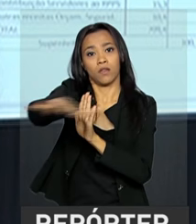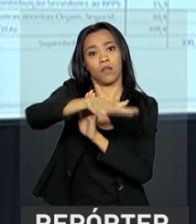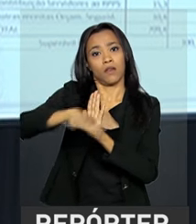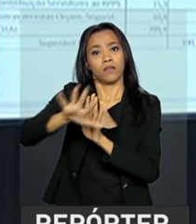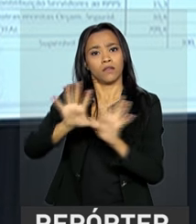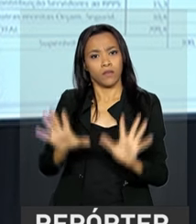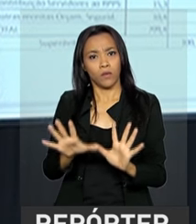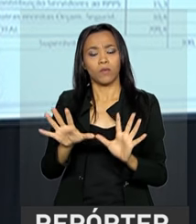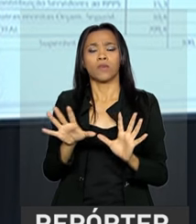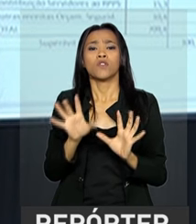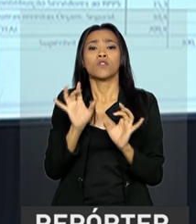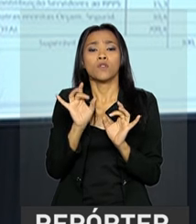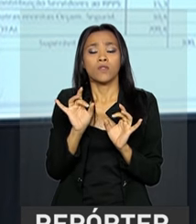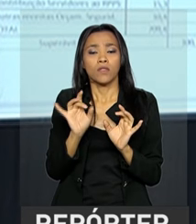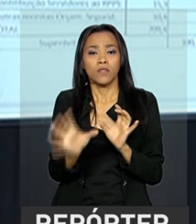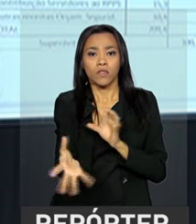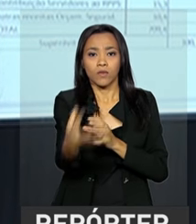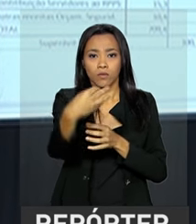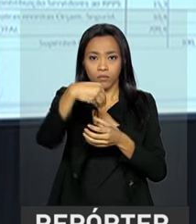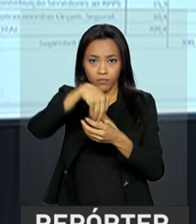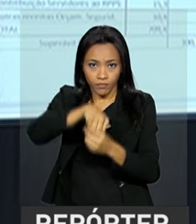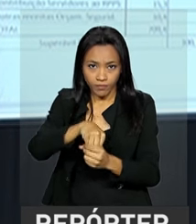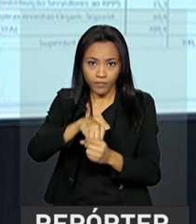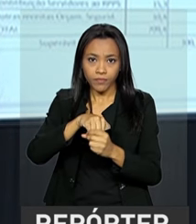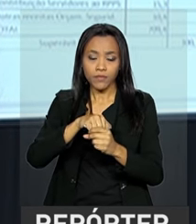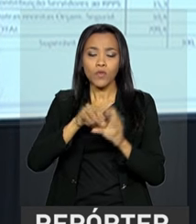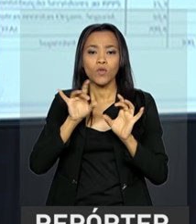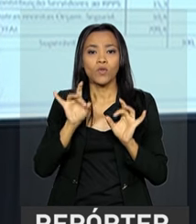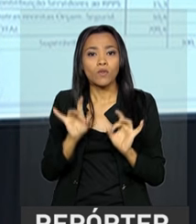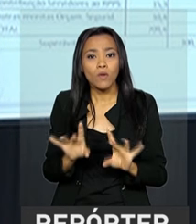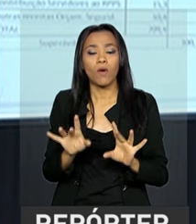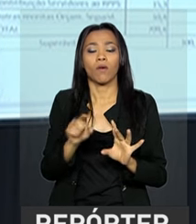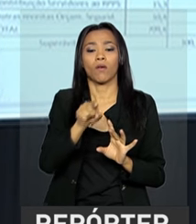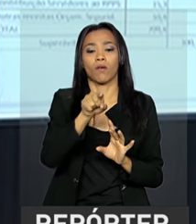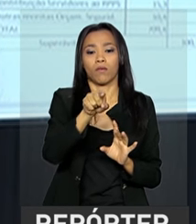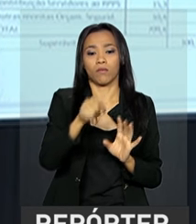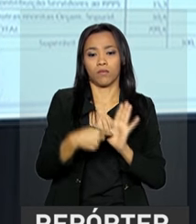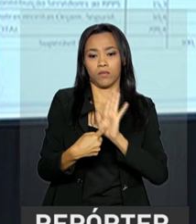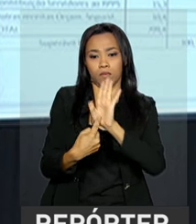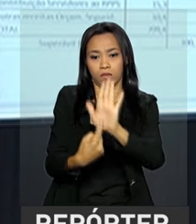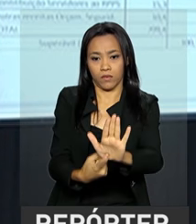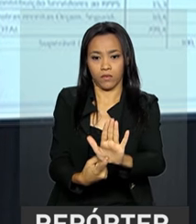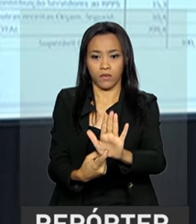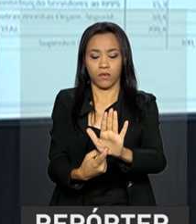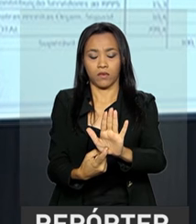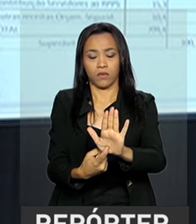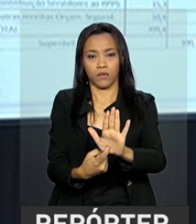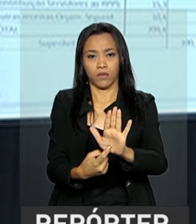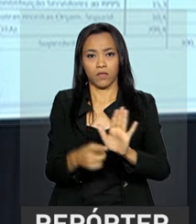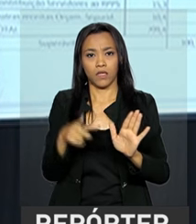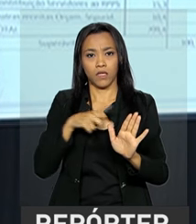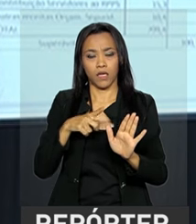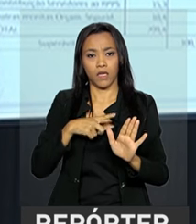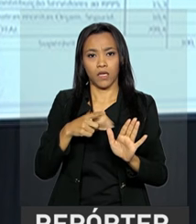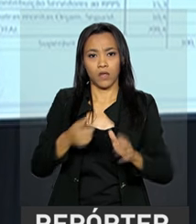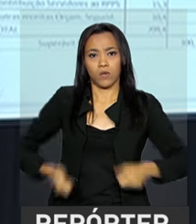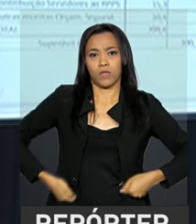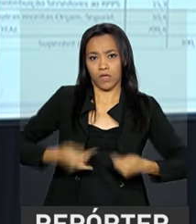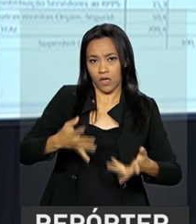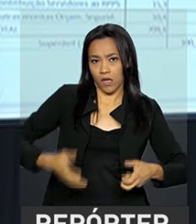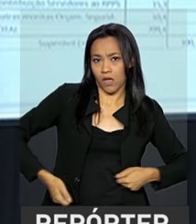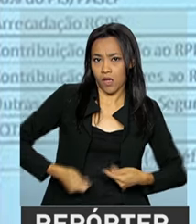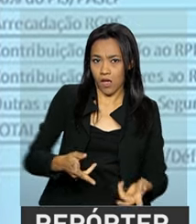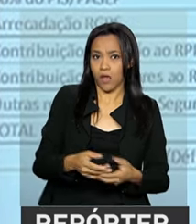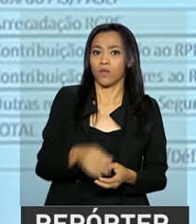conta apenas, tá certo, aqui as despesas do